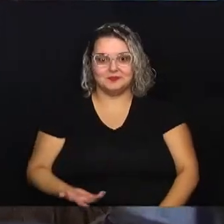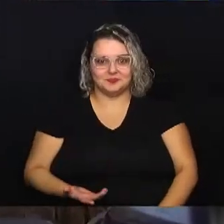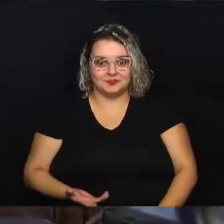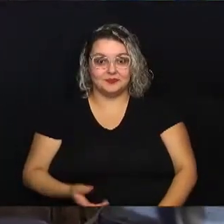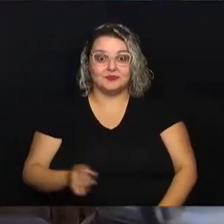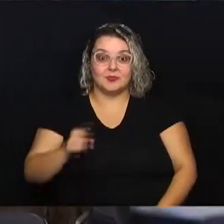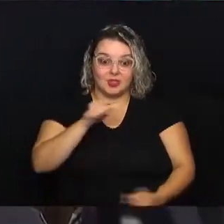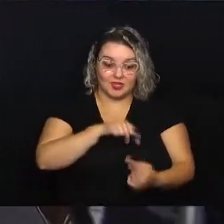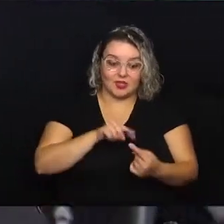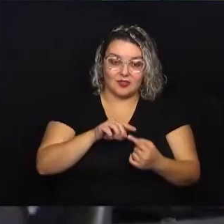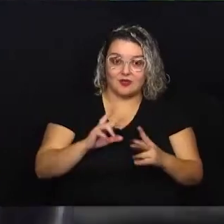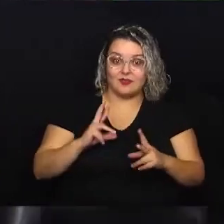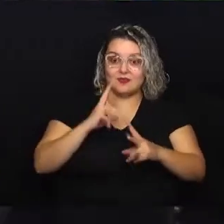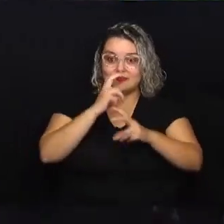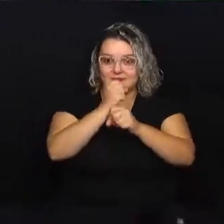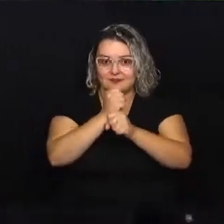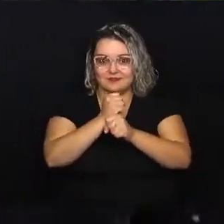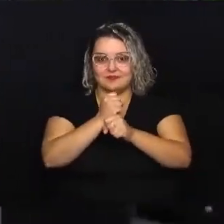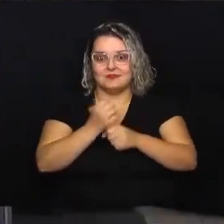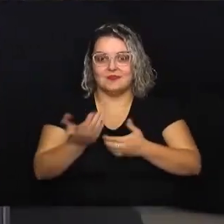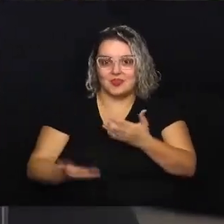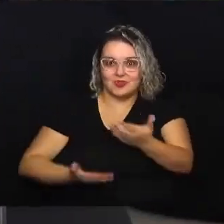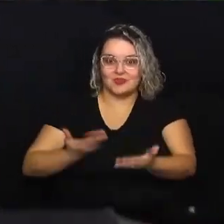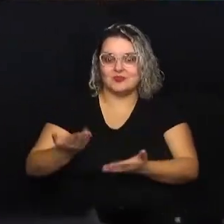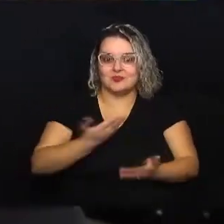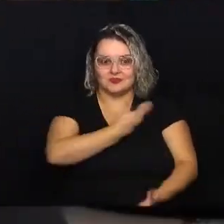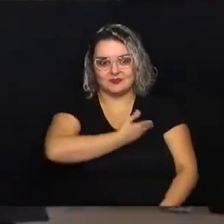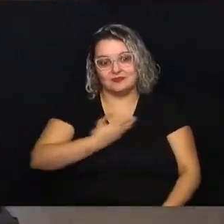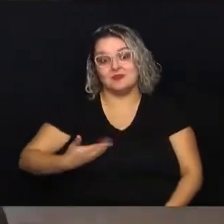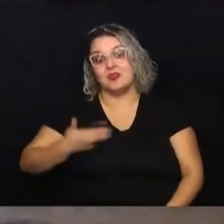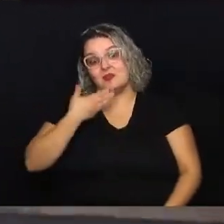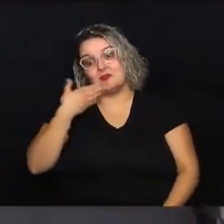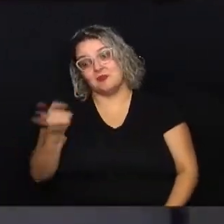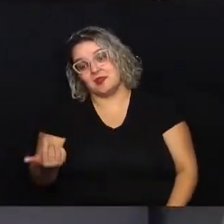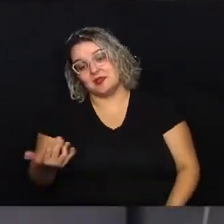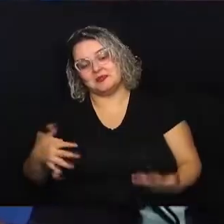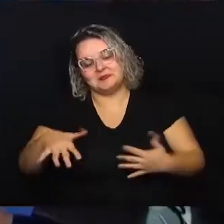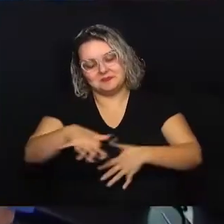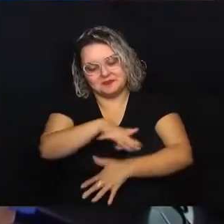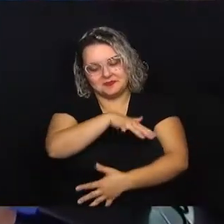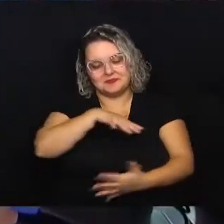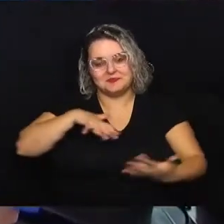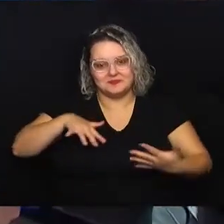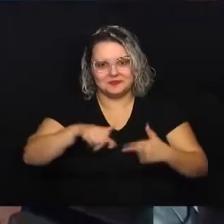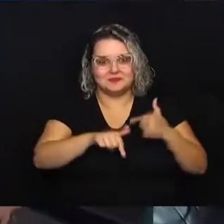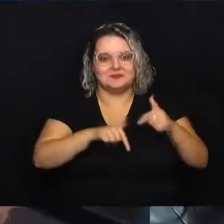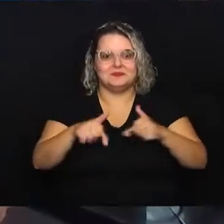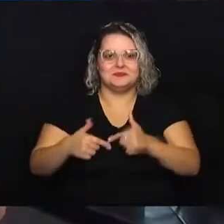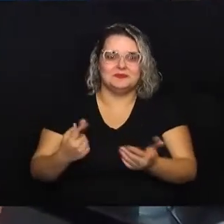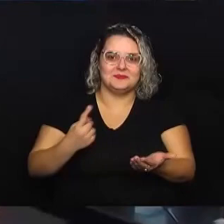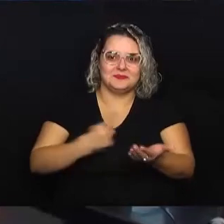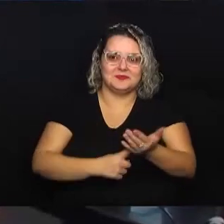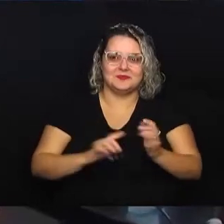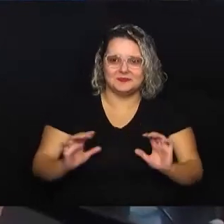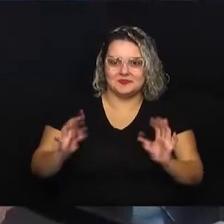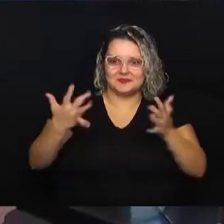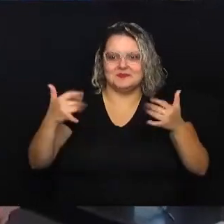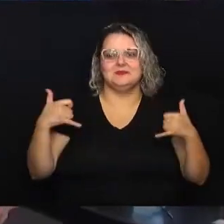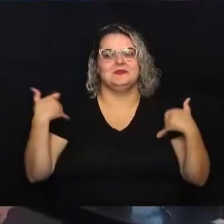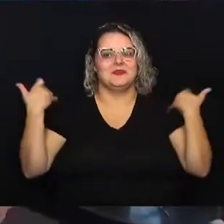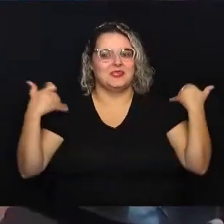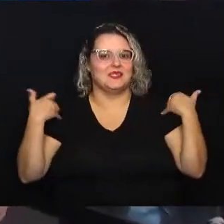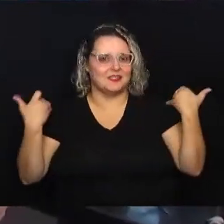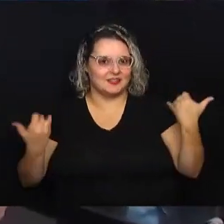reforçar os vínculos entre os servidores e melhorar o clima organizacional, marcando a comemoração de aniversário